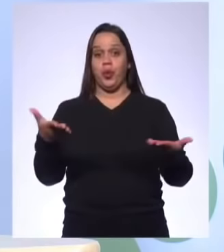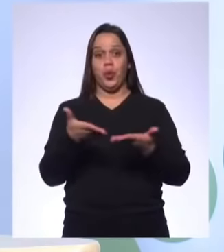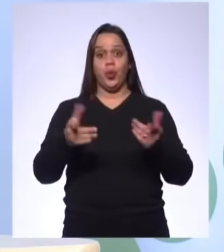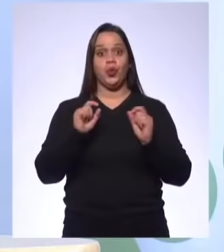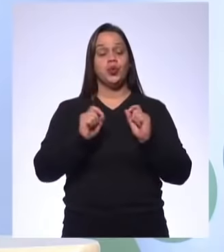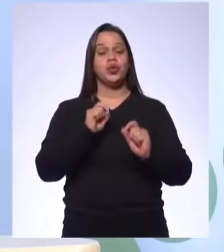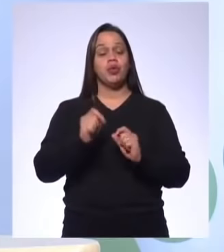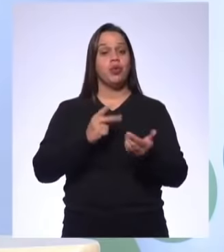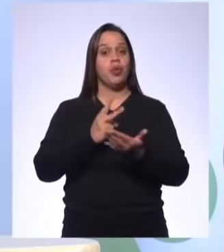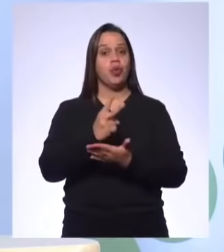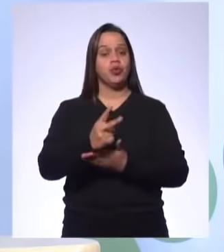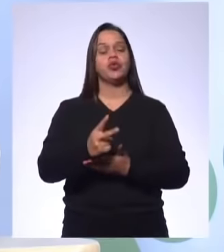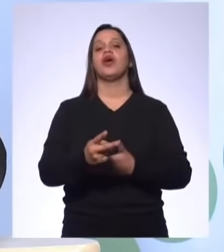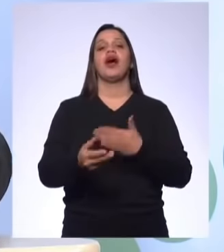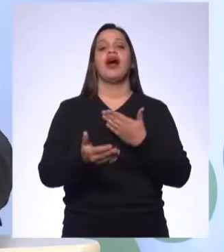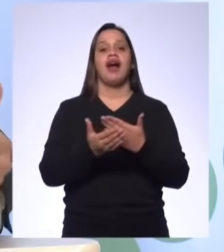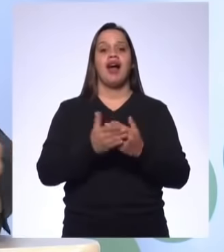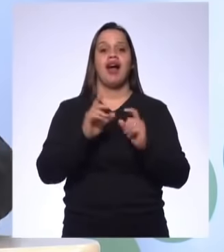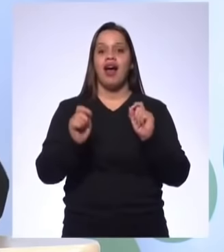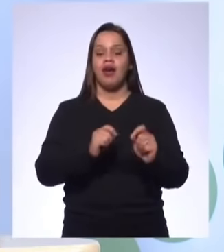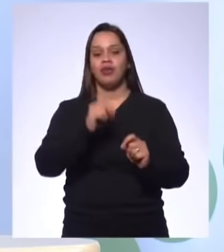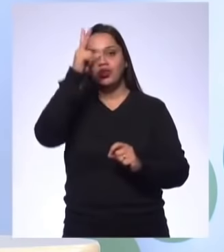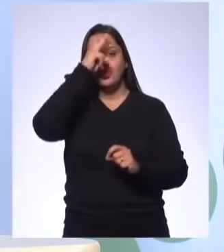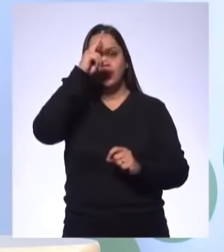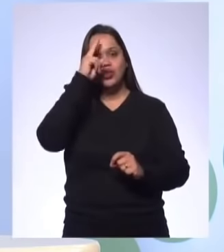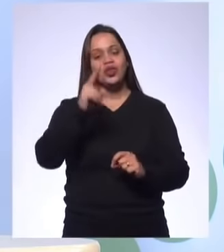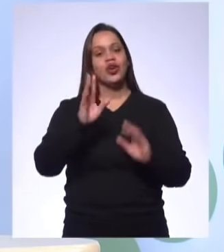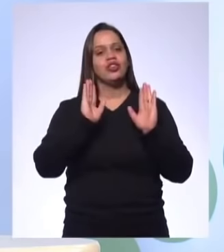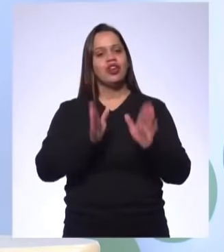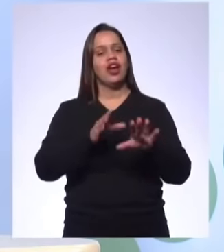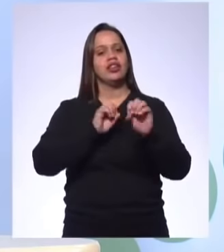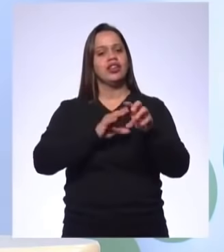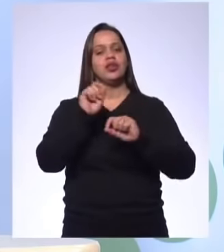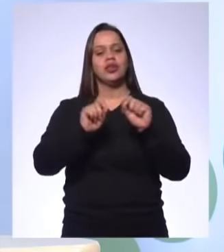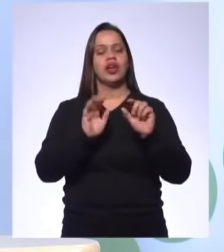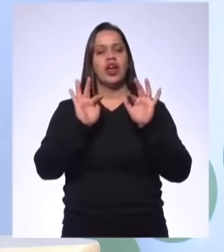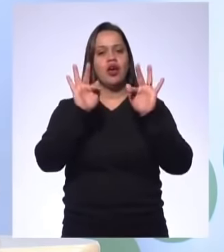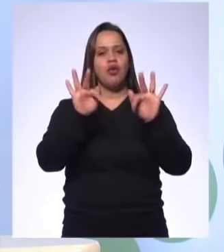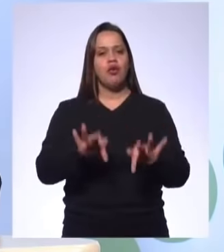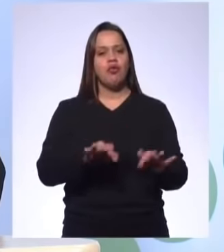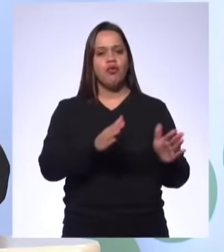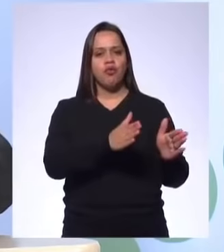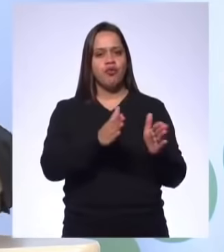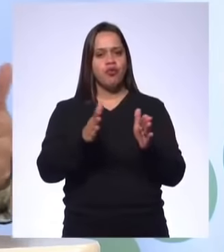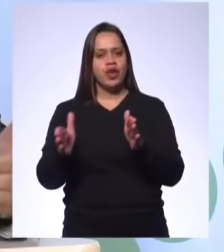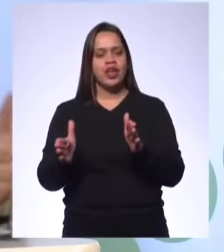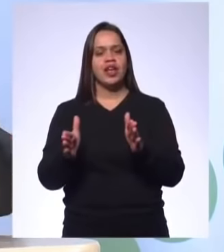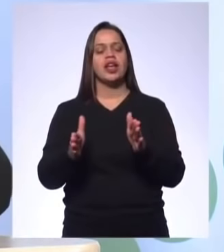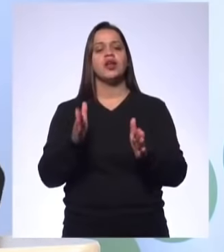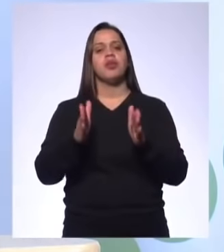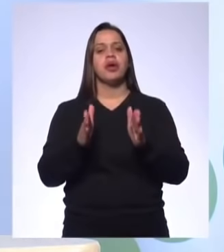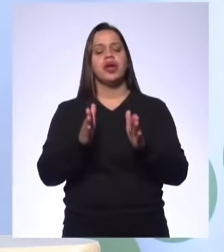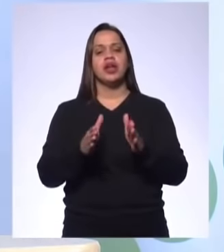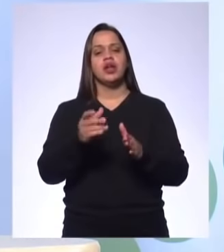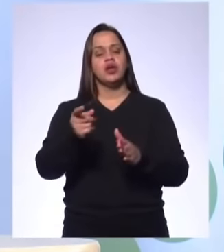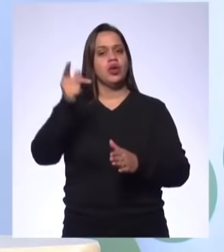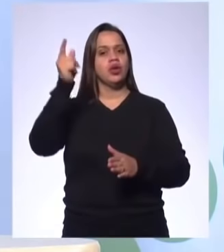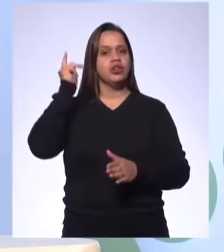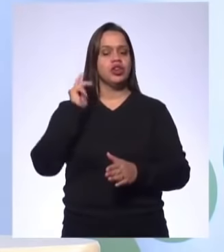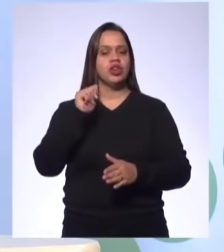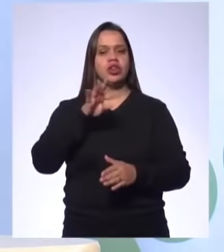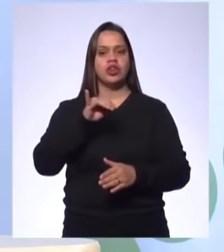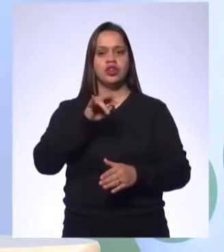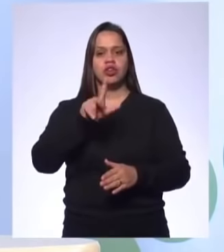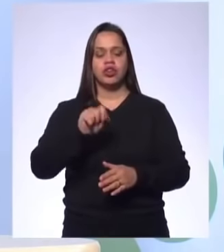dar continuidade à aula de história, trabalhando aí o fim da época antiga e adentrar